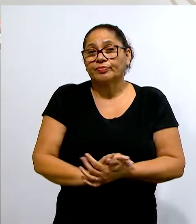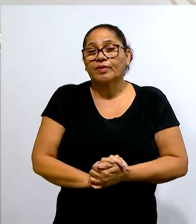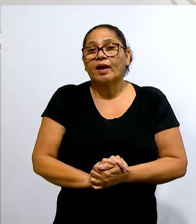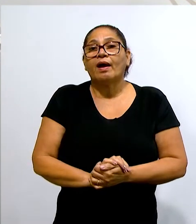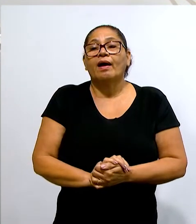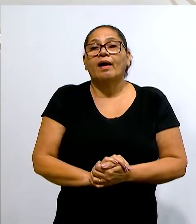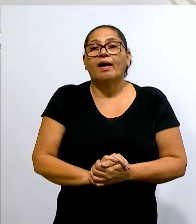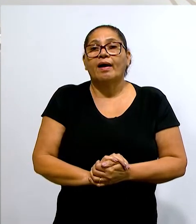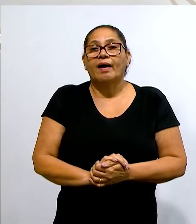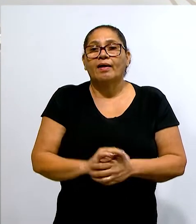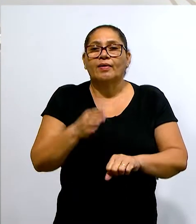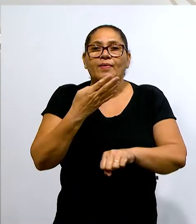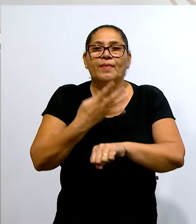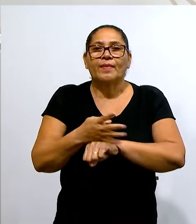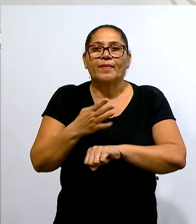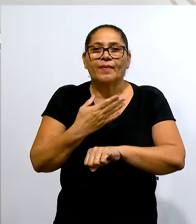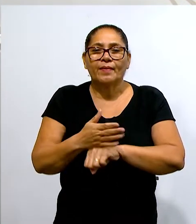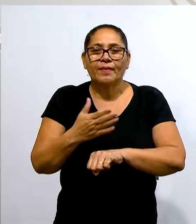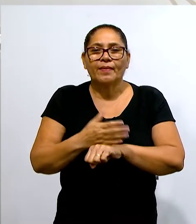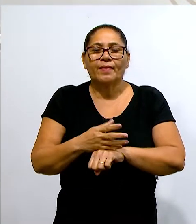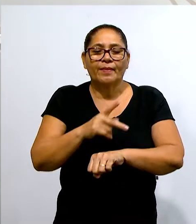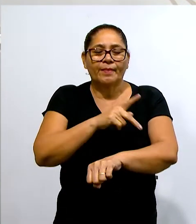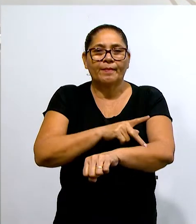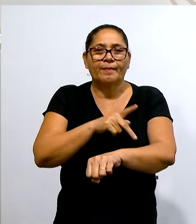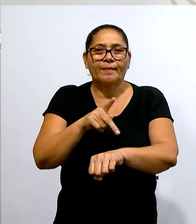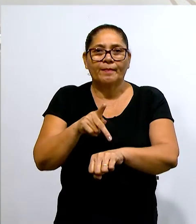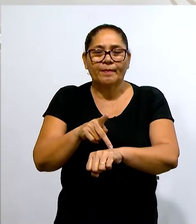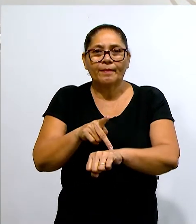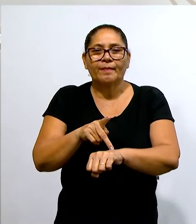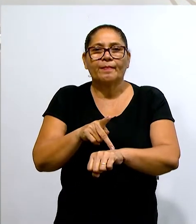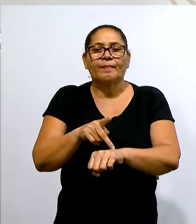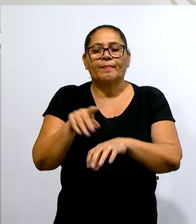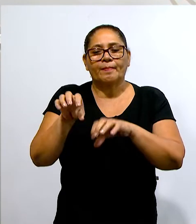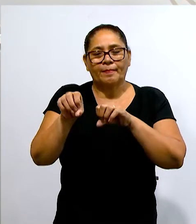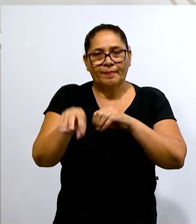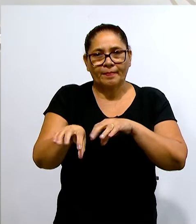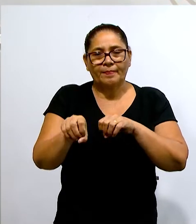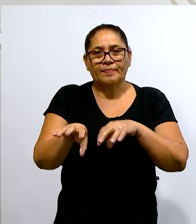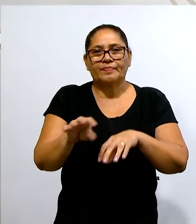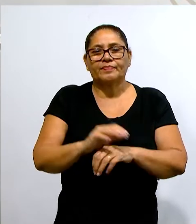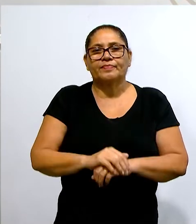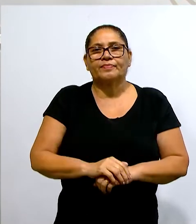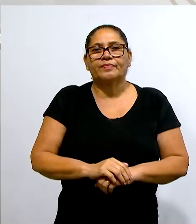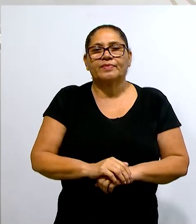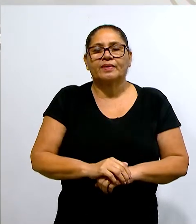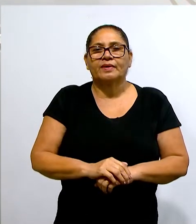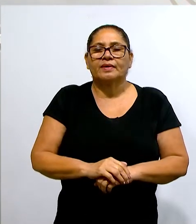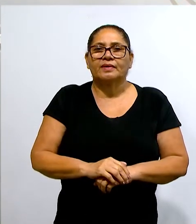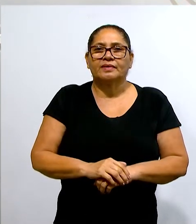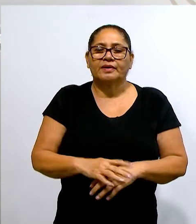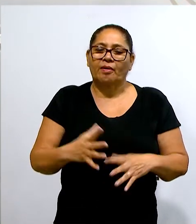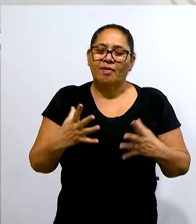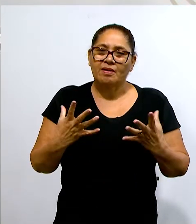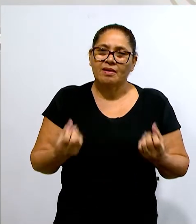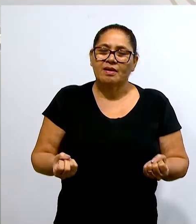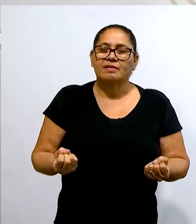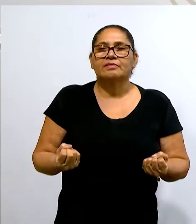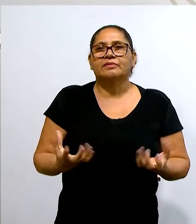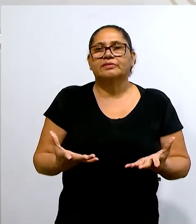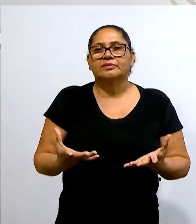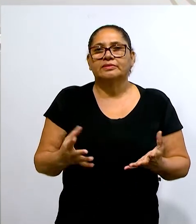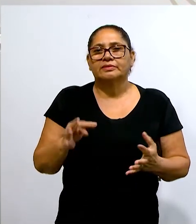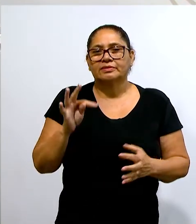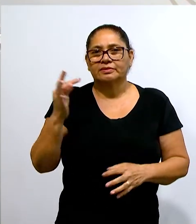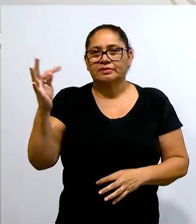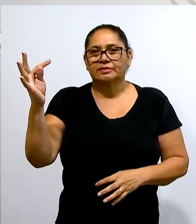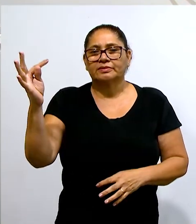à sua prática pedagógica, à sua prática educativa. Então, consideremos essas variáveis metodológicas no nosso